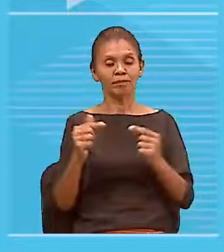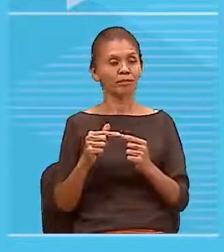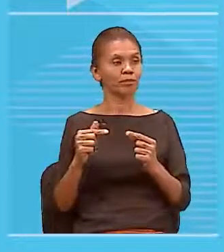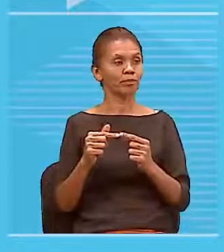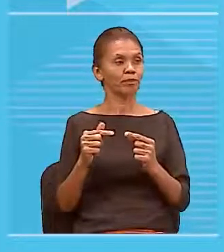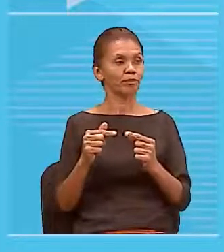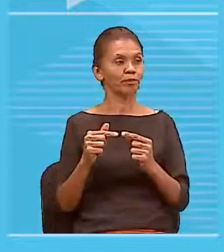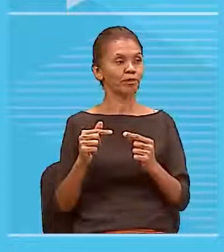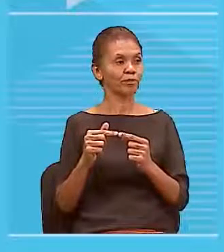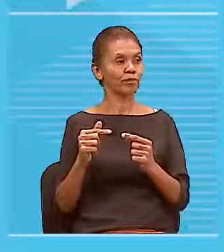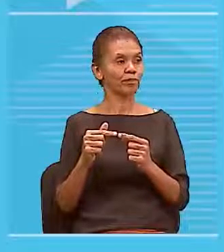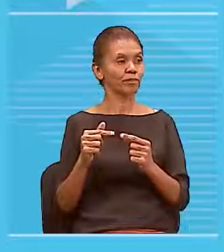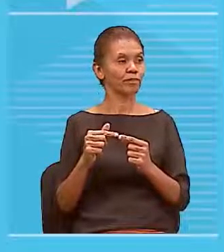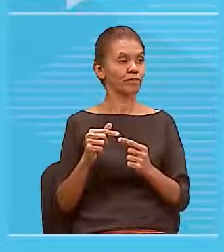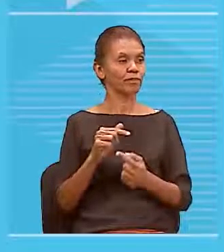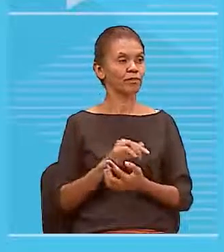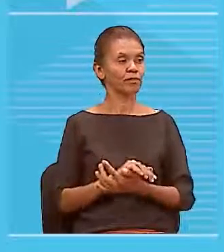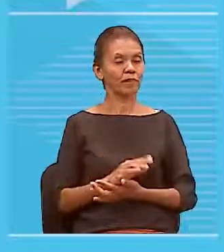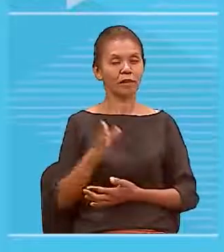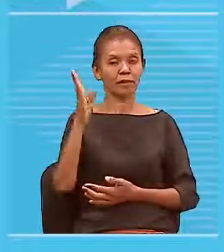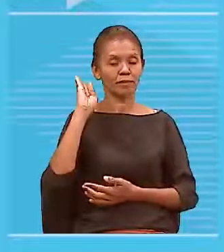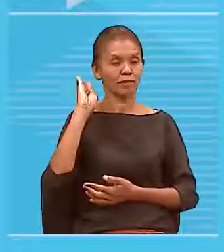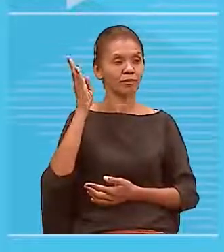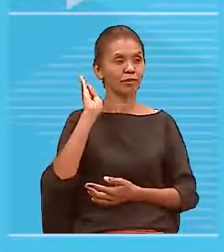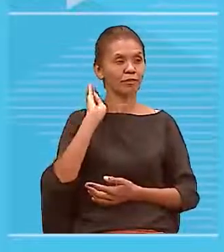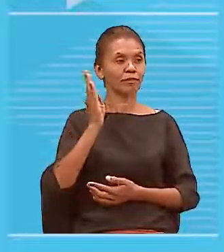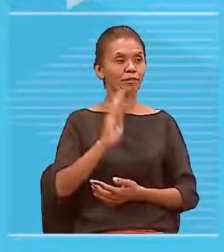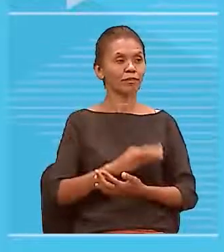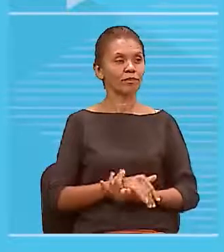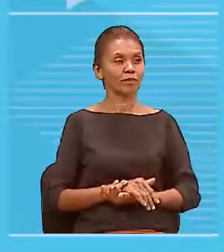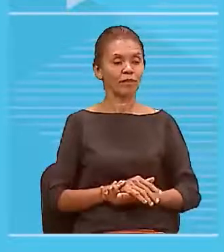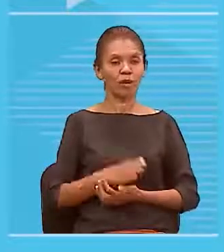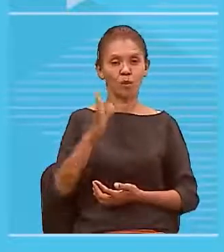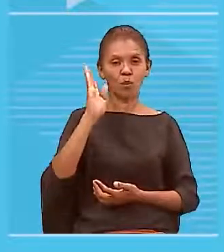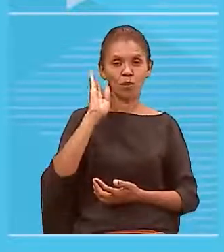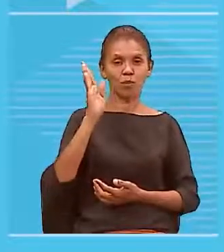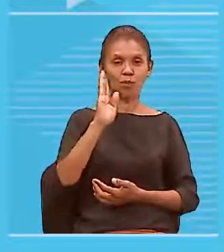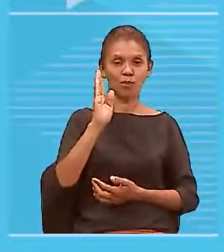Só que o burro, ele não consegue se reproduzir com a burra.